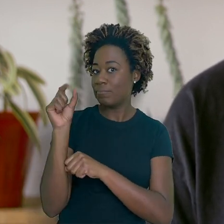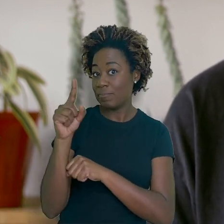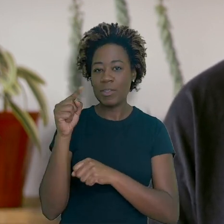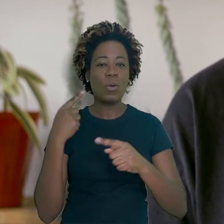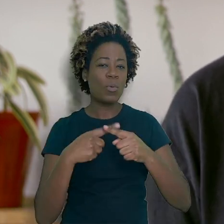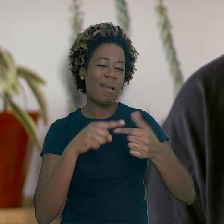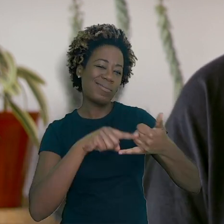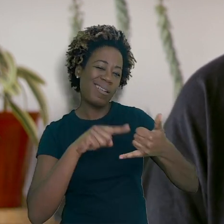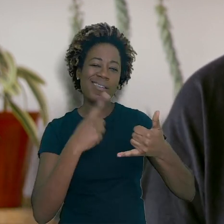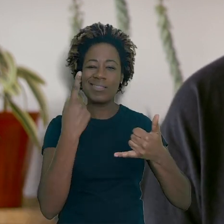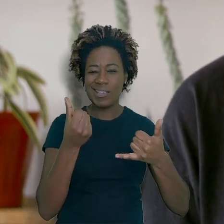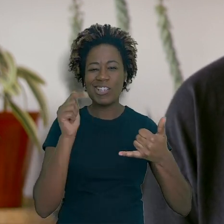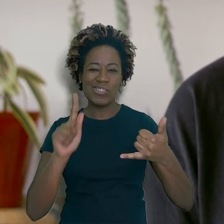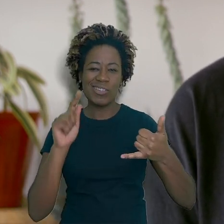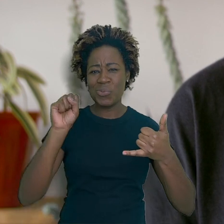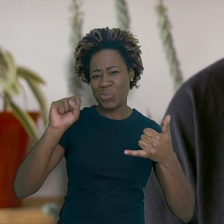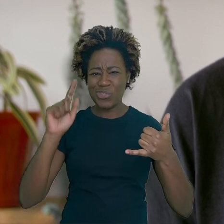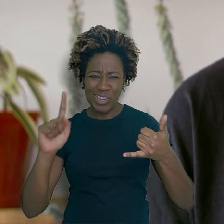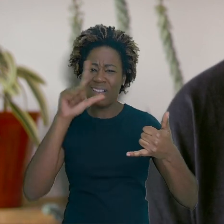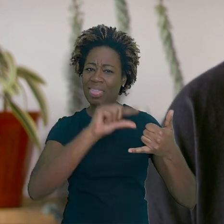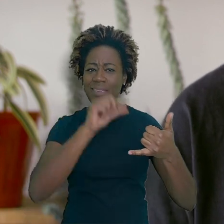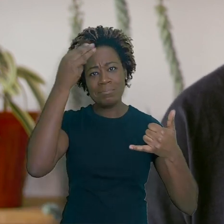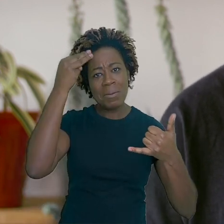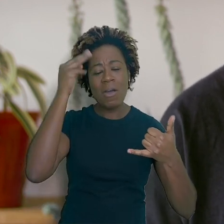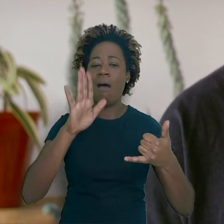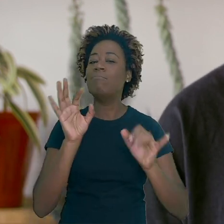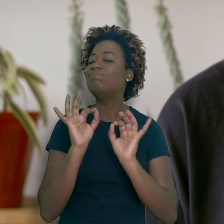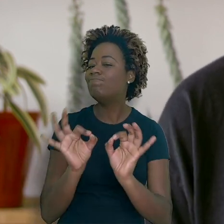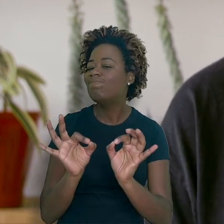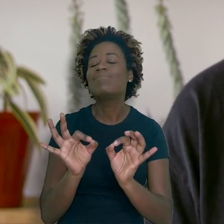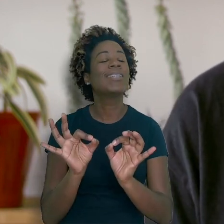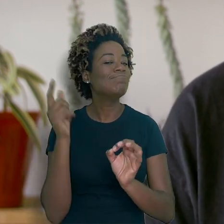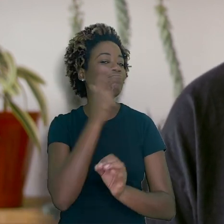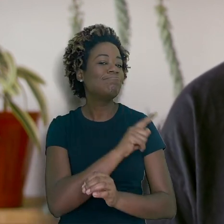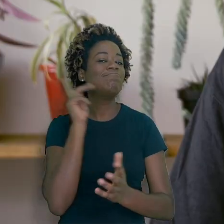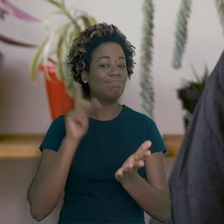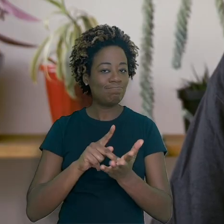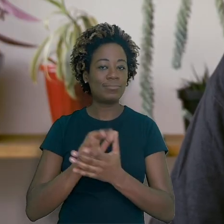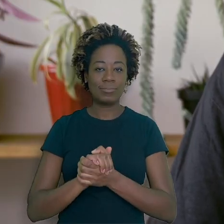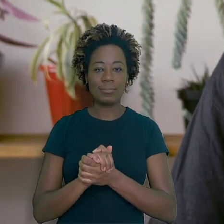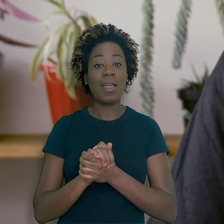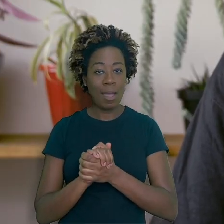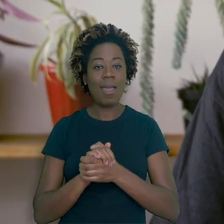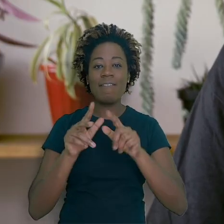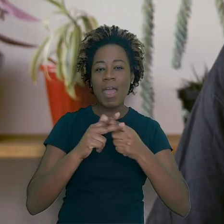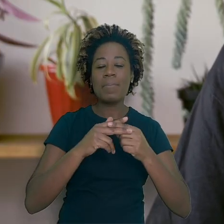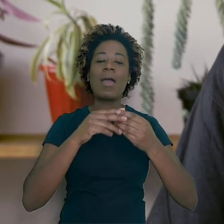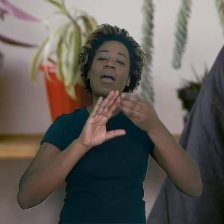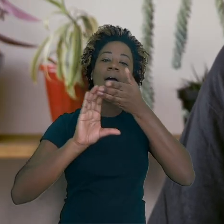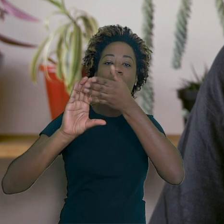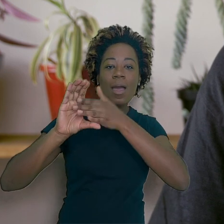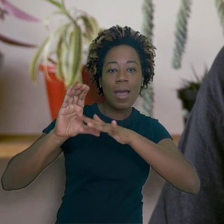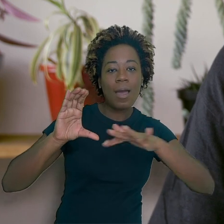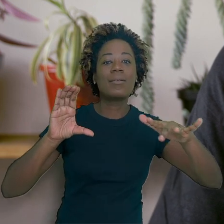de baixa capacidade, 16 GB até 8 GB. E, gente, vai por mim, dá super certo. Ferramentas como o Canva são